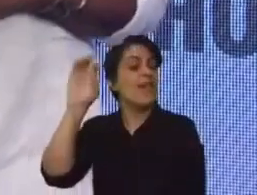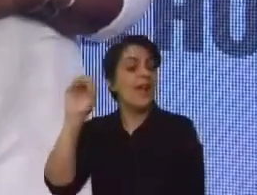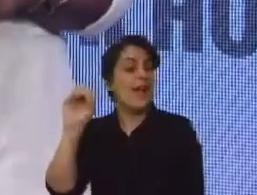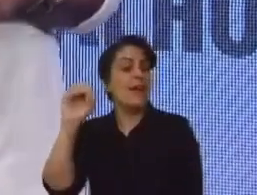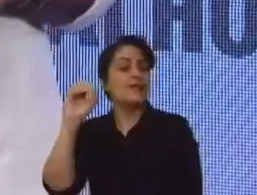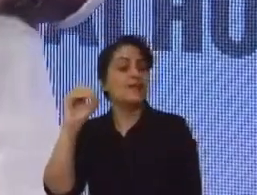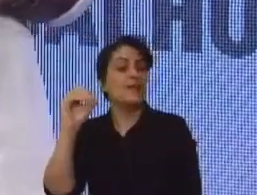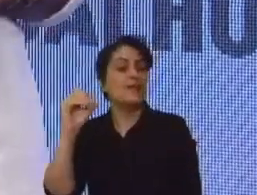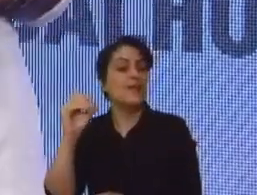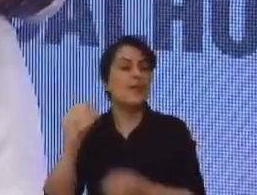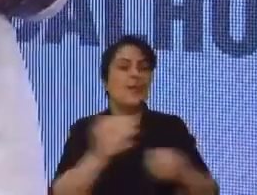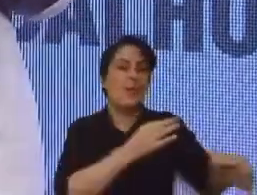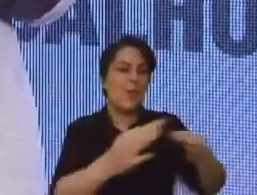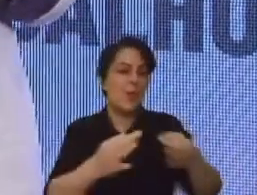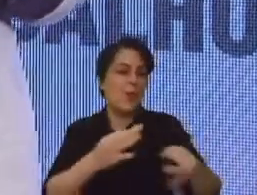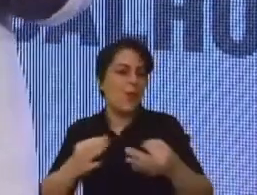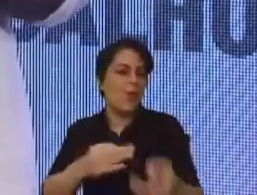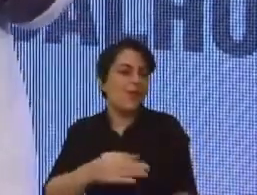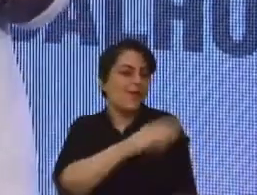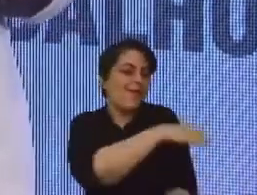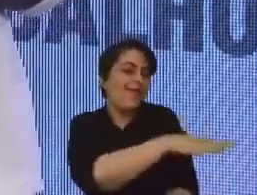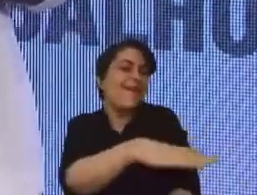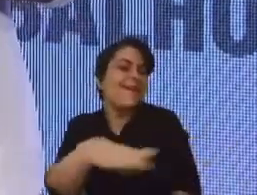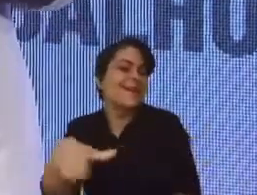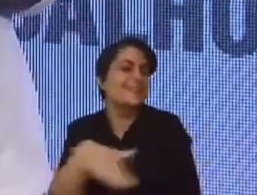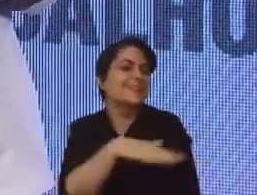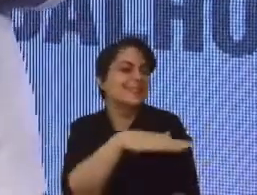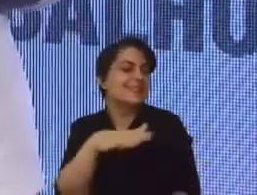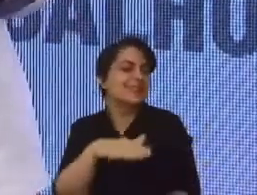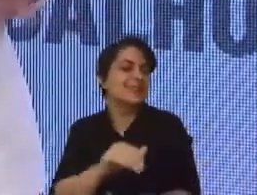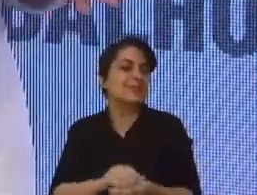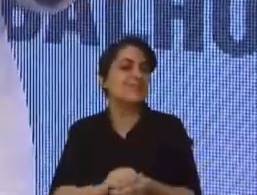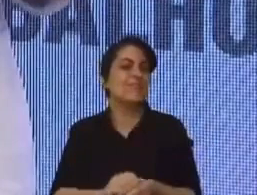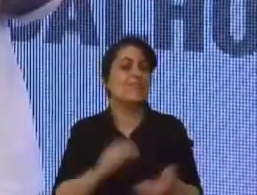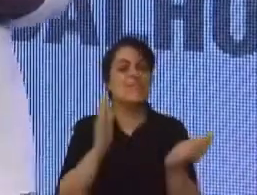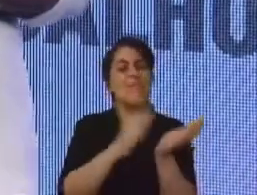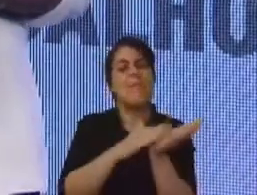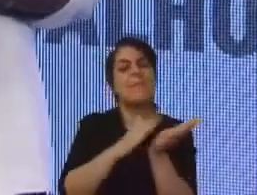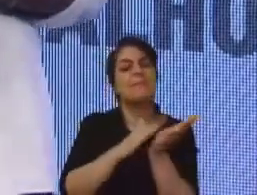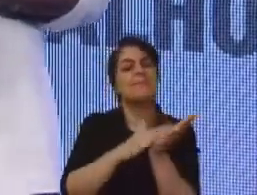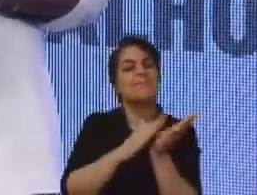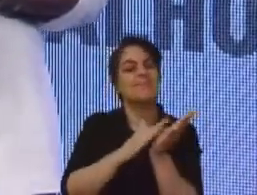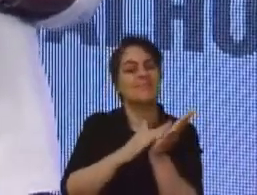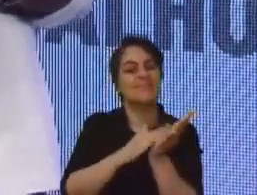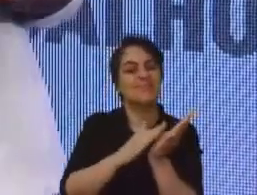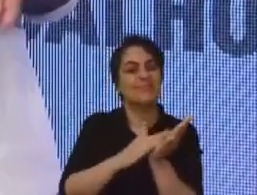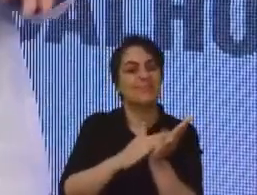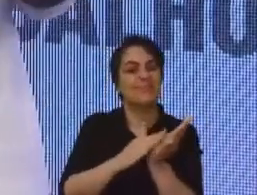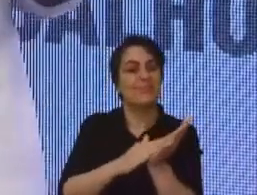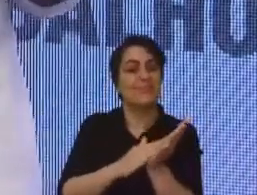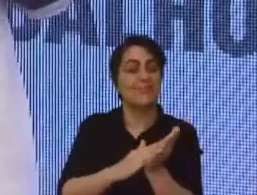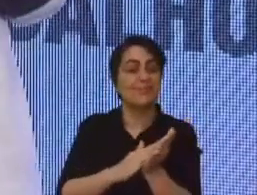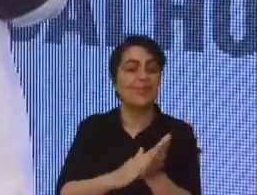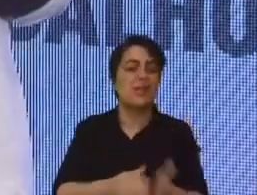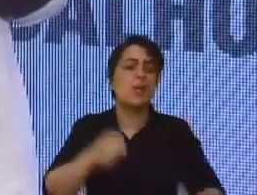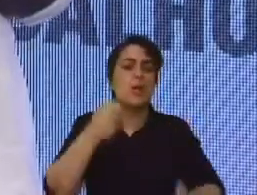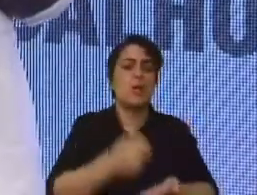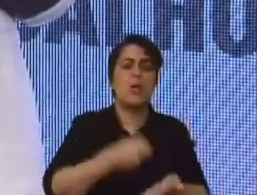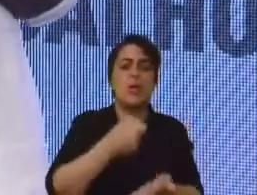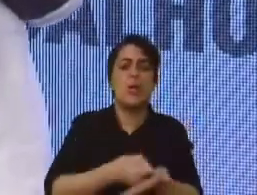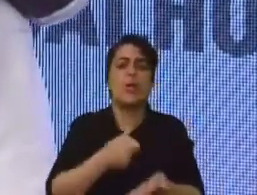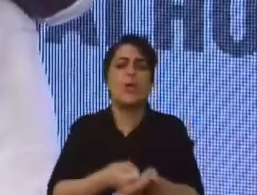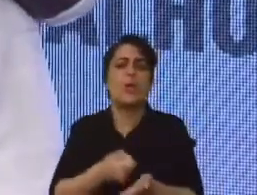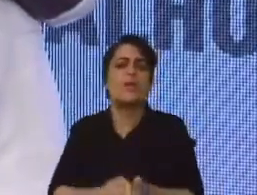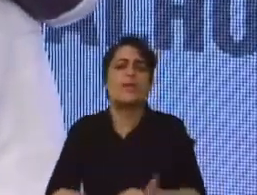essa meninada, os meninos do Morumbi, né, Thaís? Muito bom, né? Parabéns. A luta por direitos, trabalho e democracia